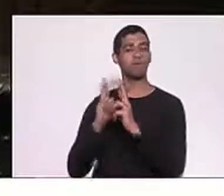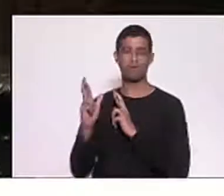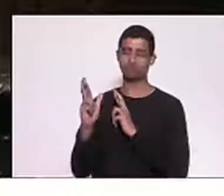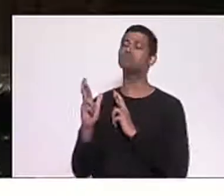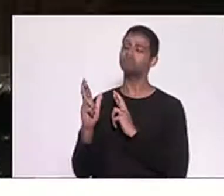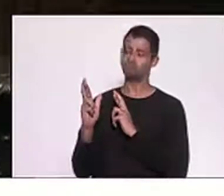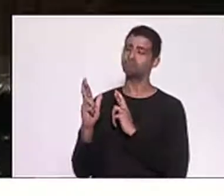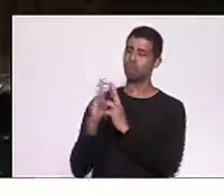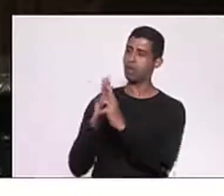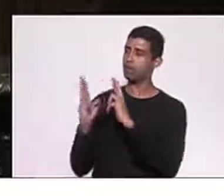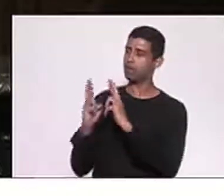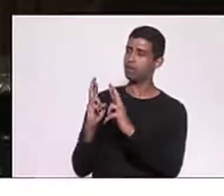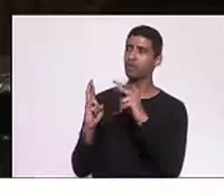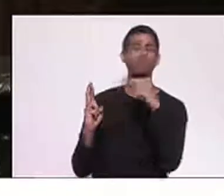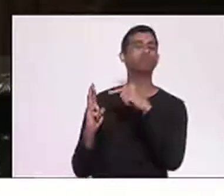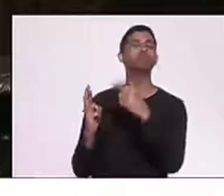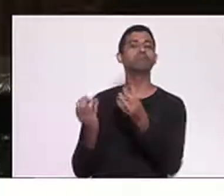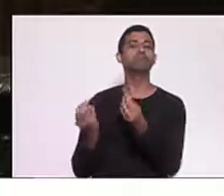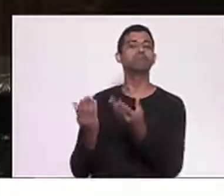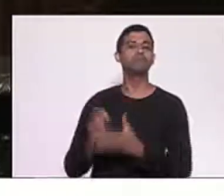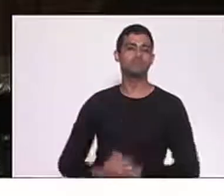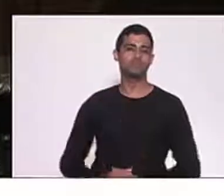uma relação